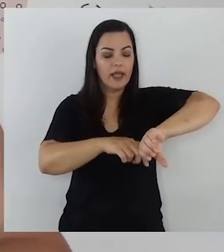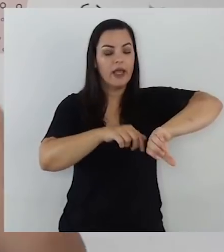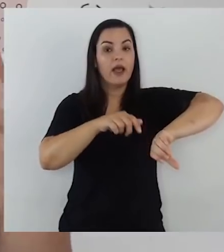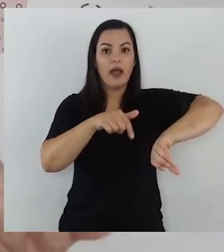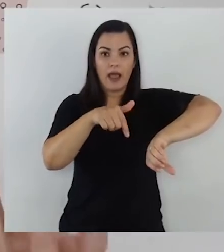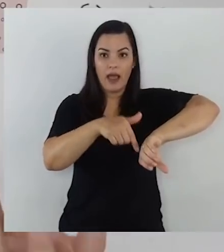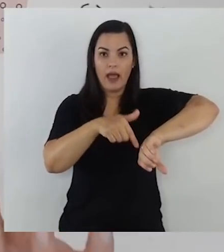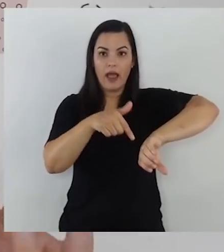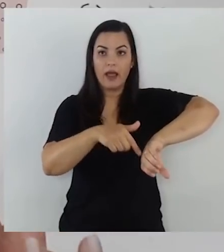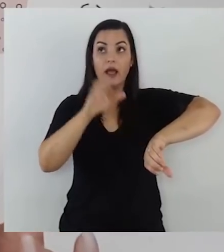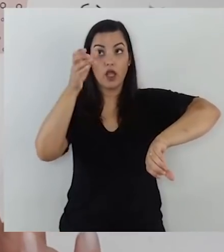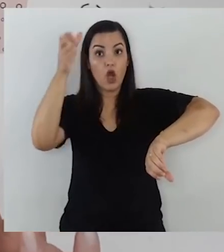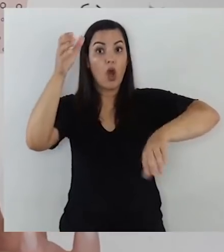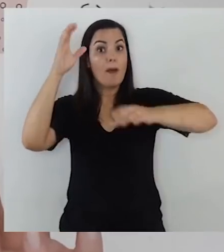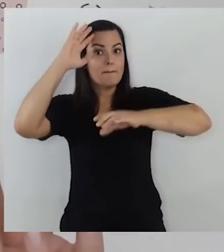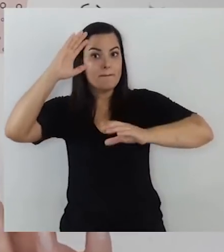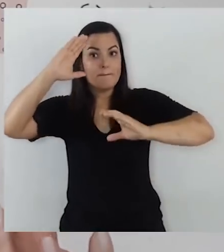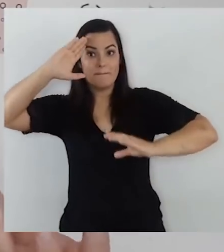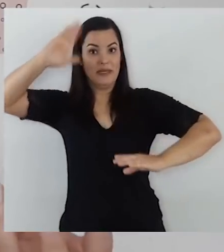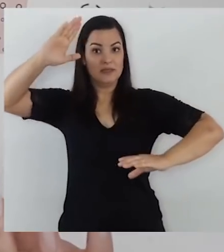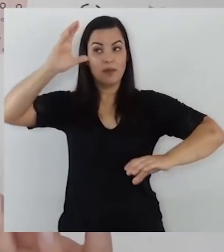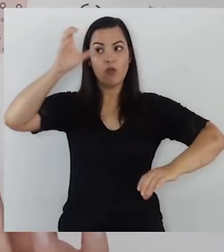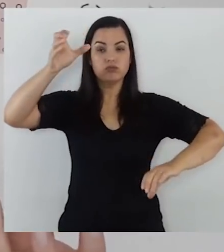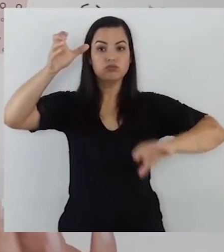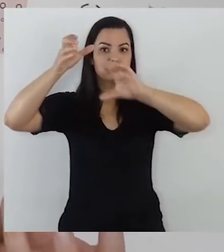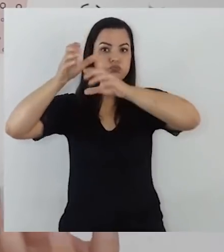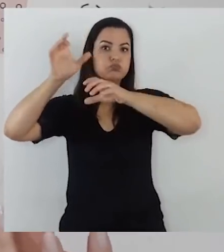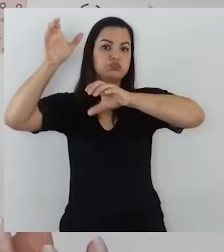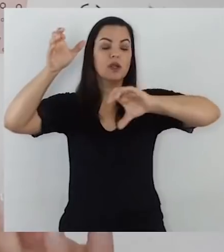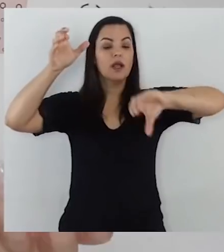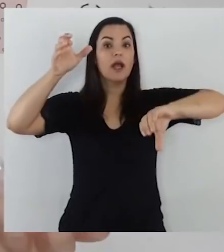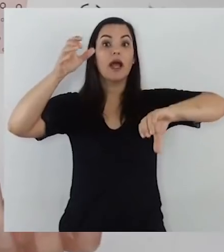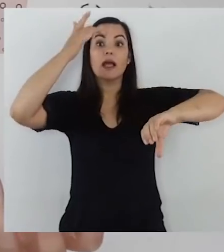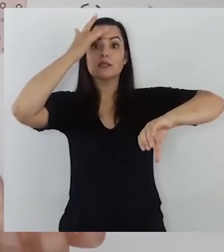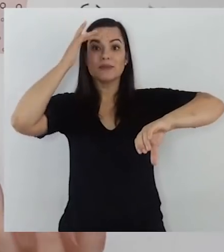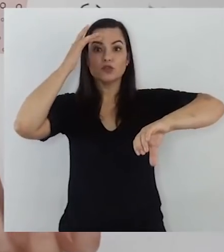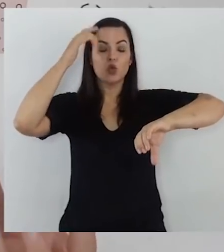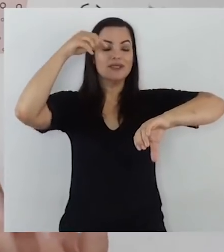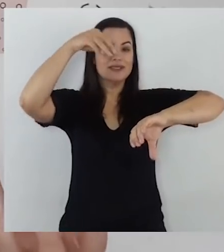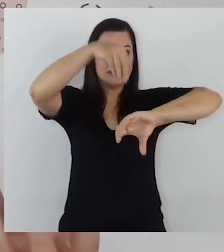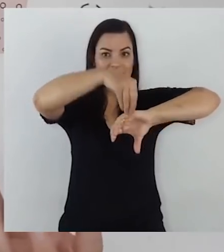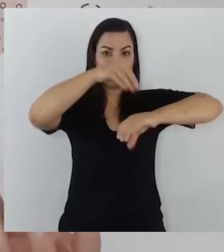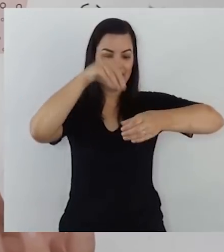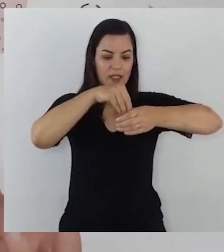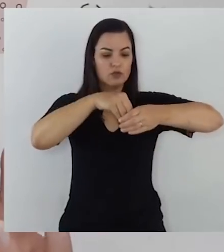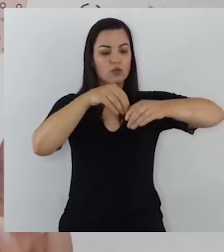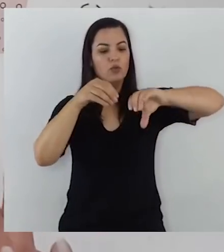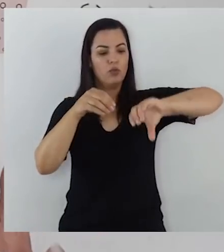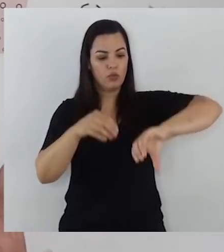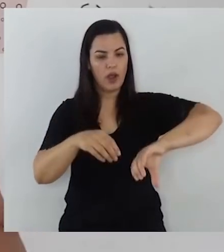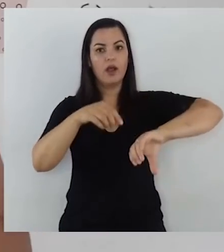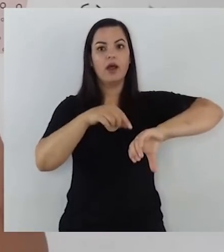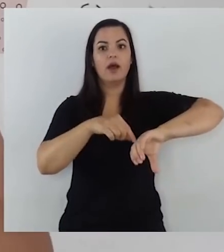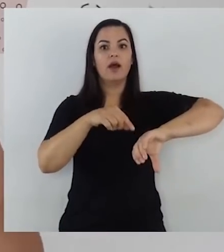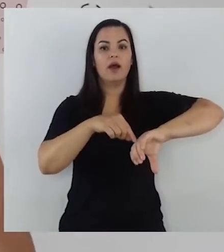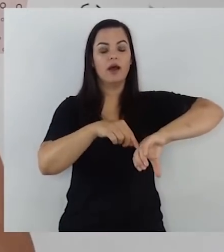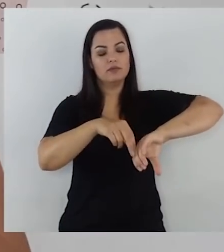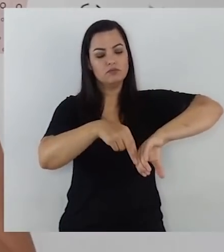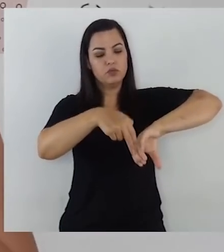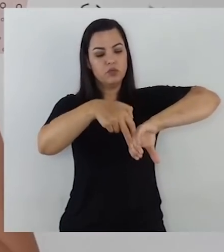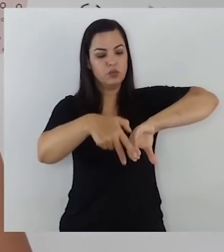desacoplar da cápsula principal. Ela ia cair lá, os astronautas iam descer na Lua. E aí, tinha